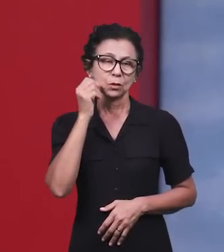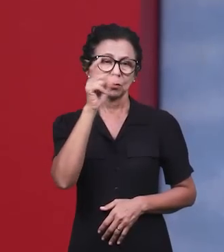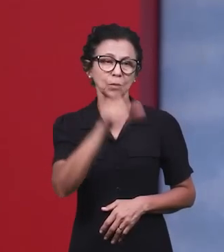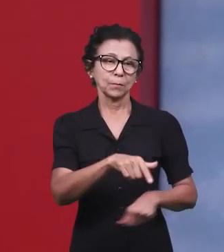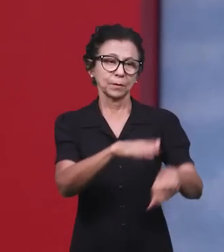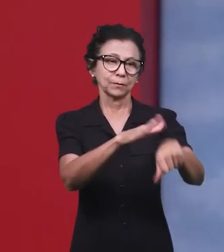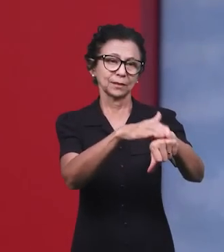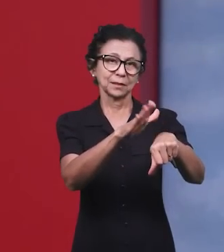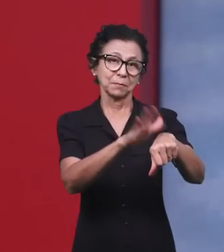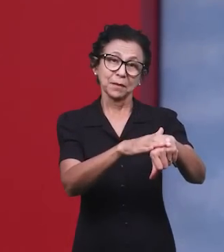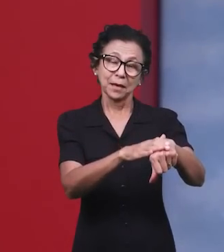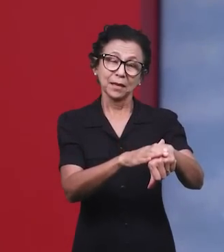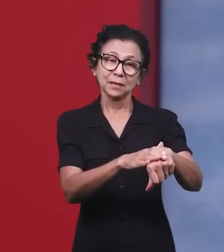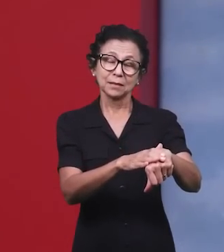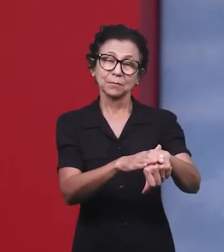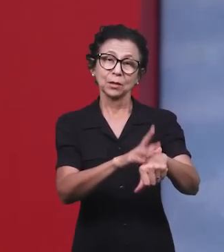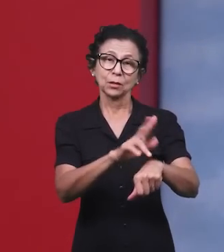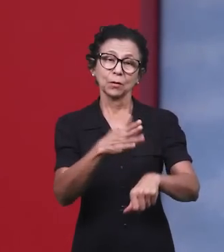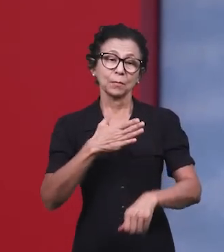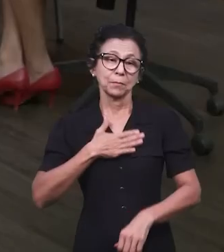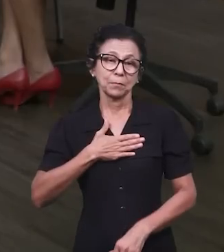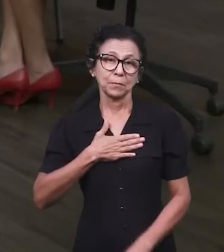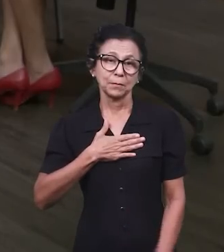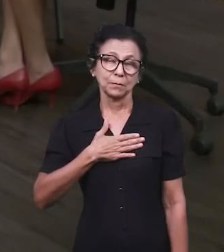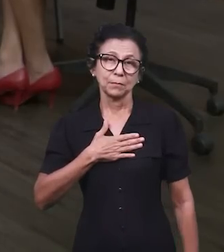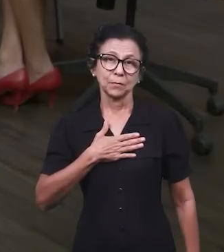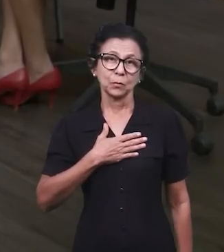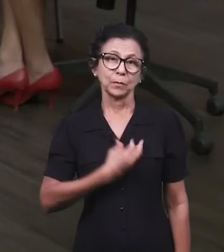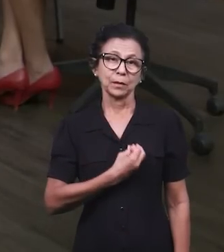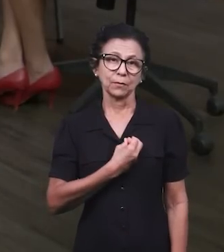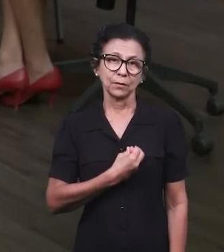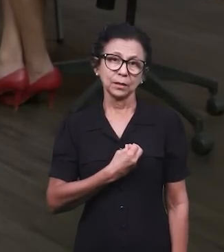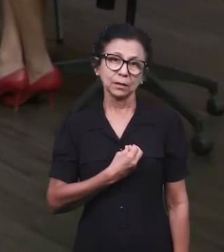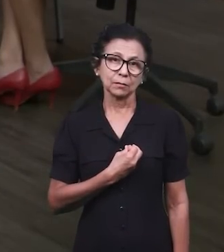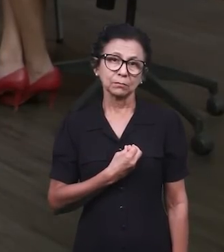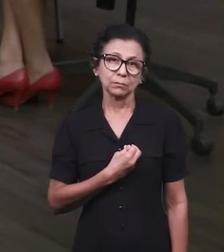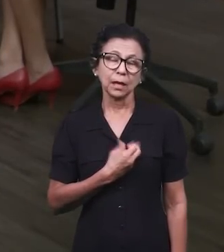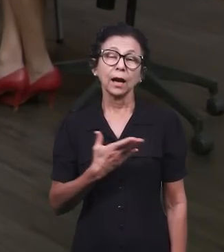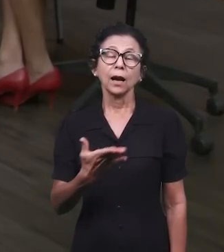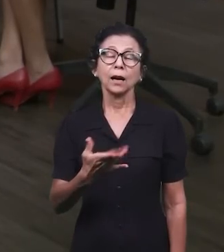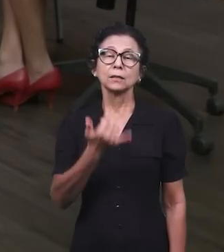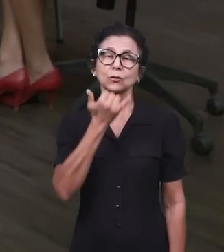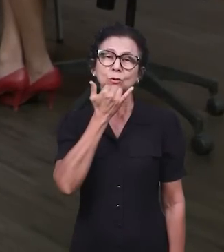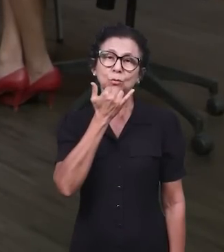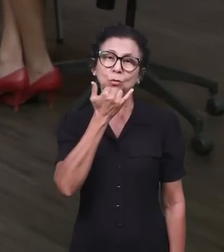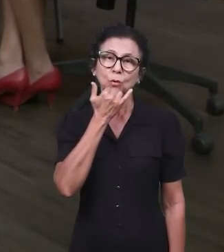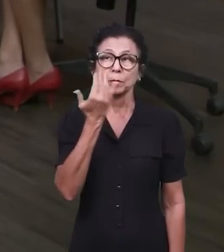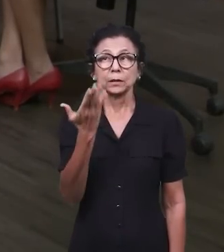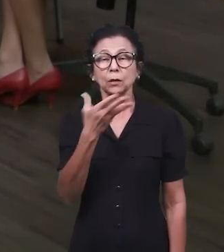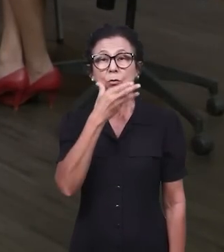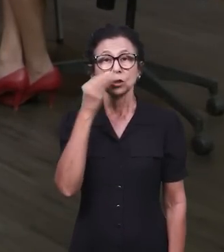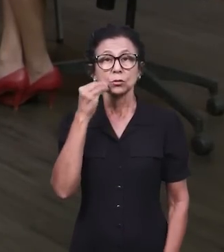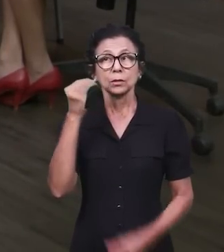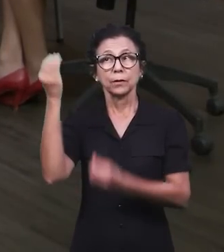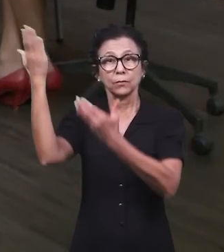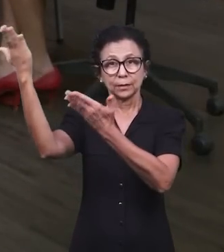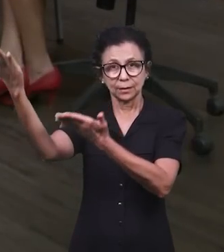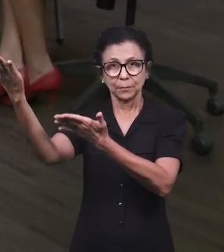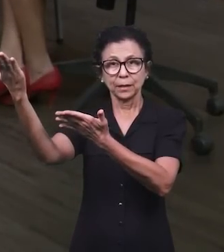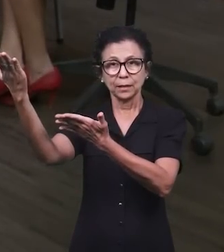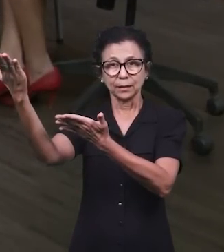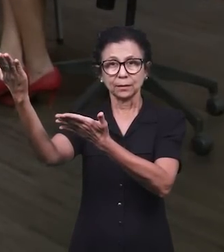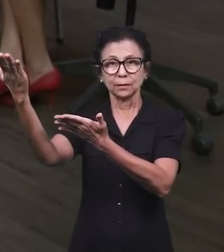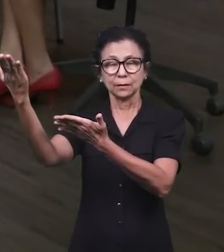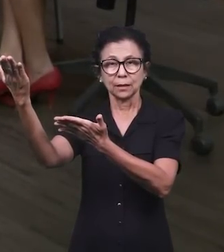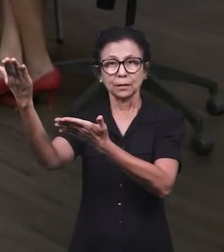nada melhor perguntar para Ele. Uhum. É esse o jejum que o Senhor quer? Não é para Ele? E ele vai te falar o que ele quer, que a